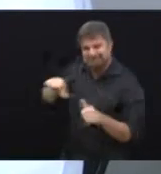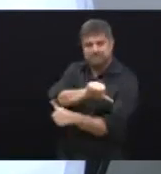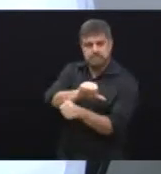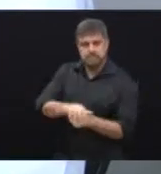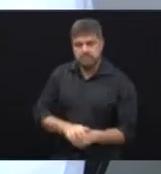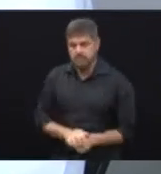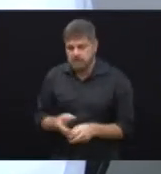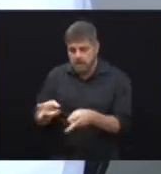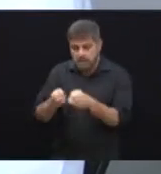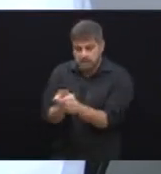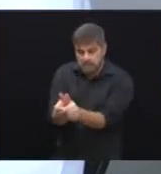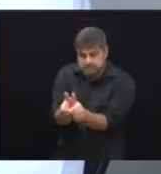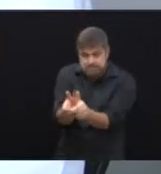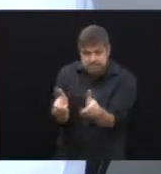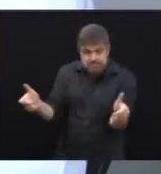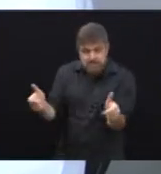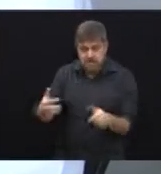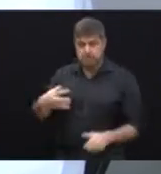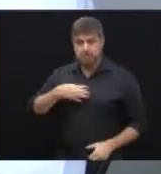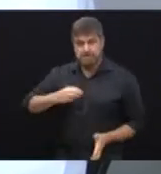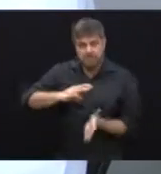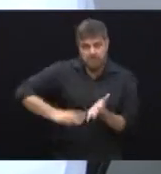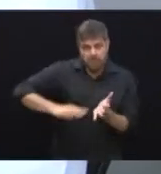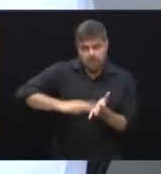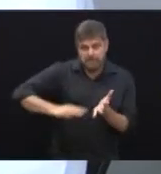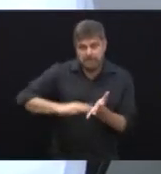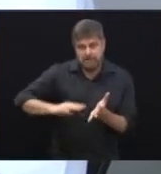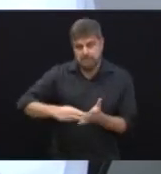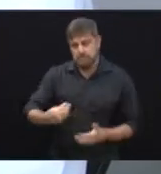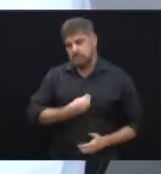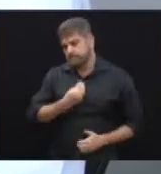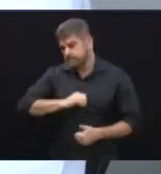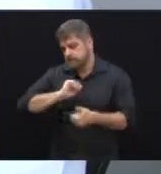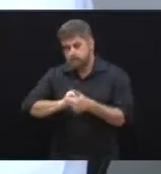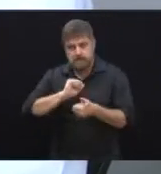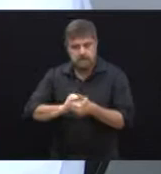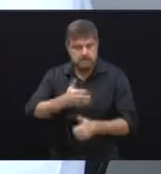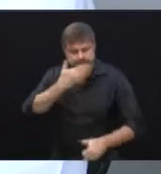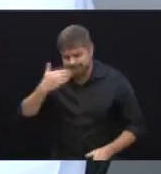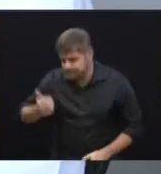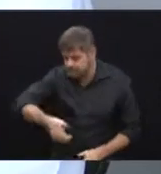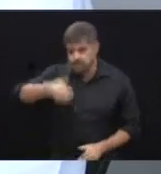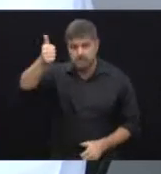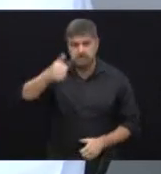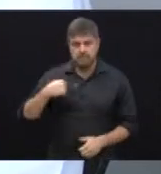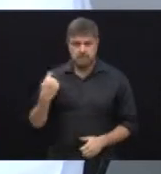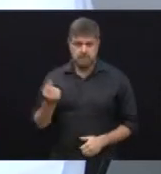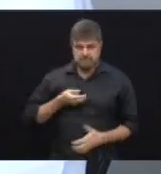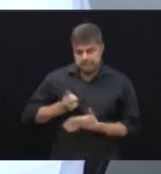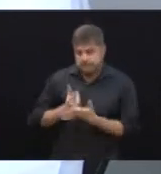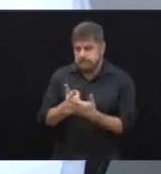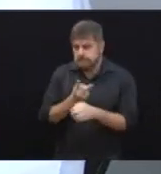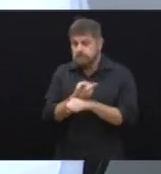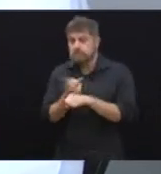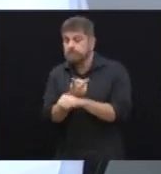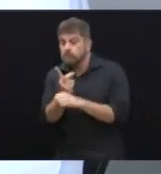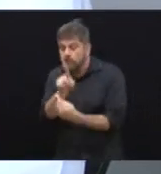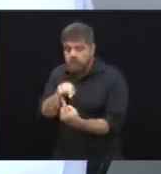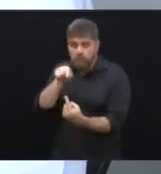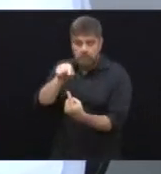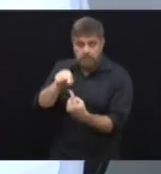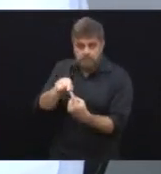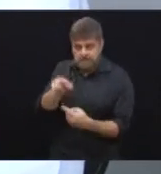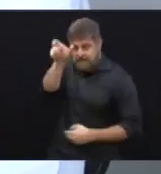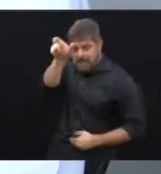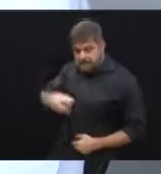né, que para muitas pessoas essa modalidade dá uma melhor qualidade de vida. Então a gente sempre busca isso,